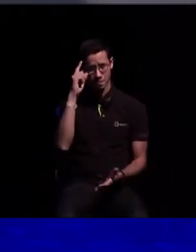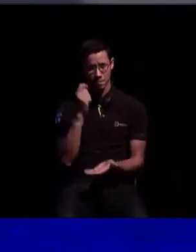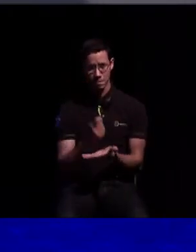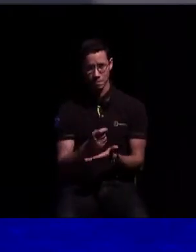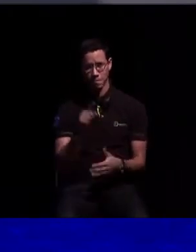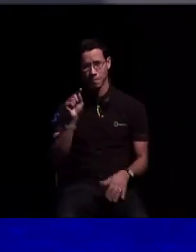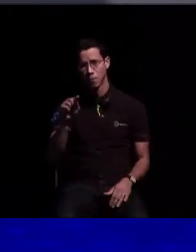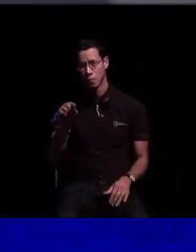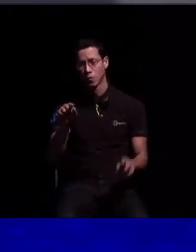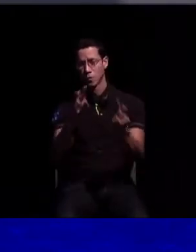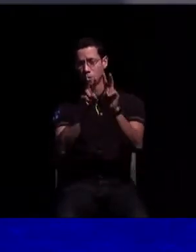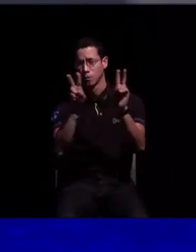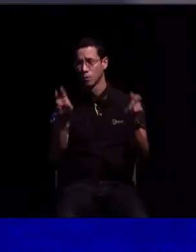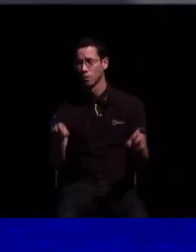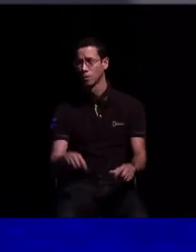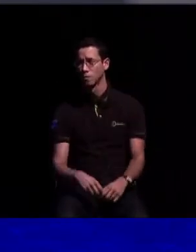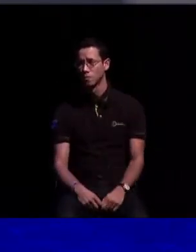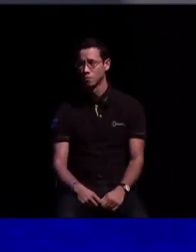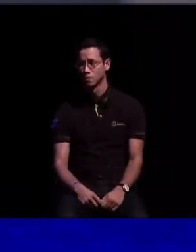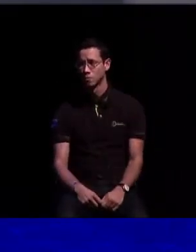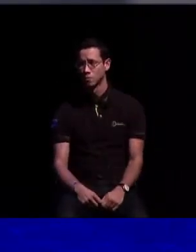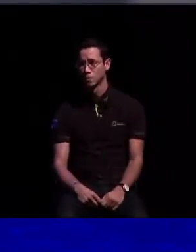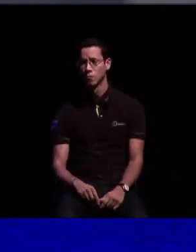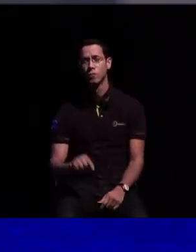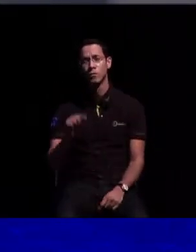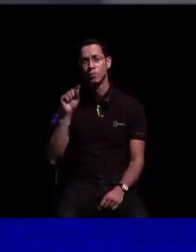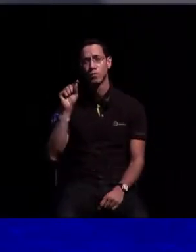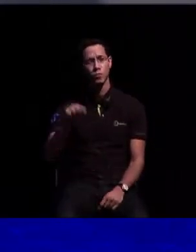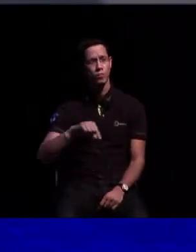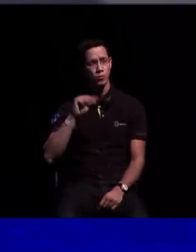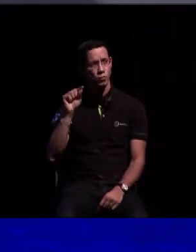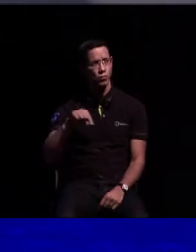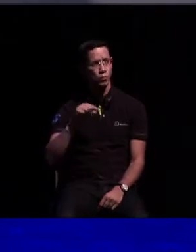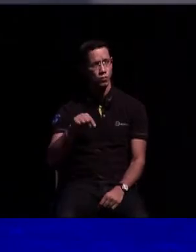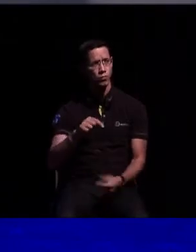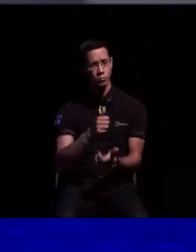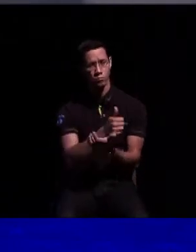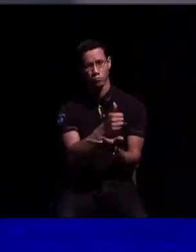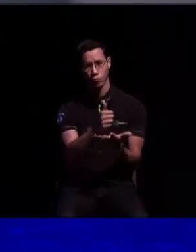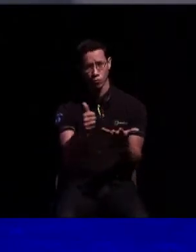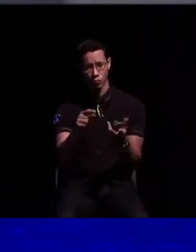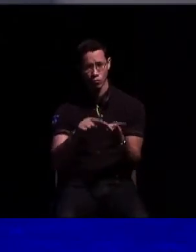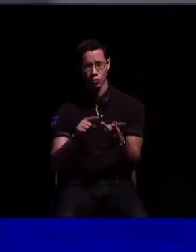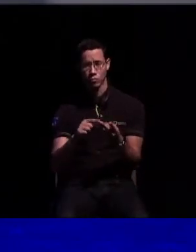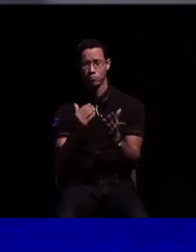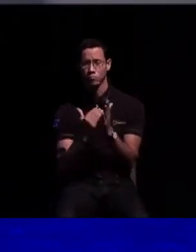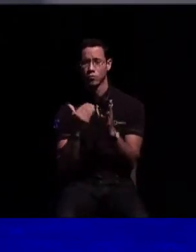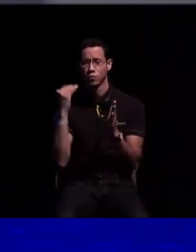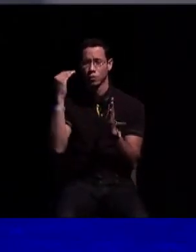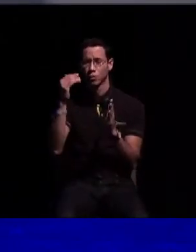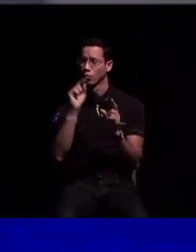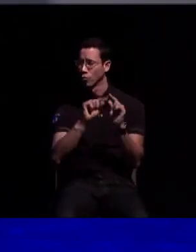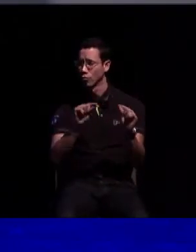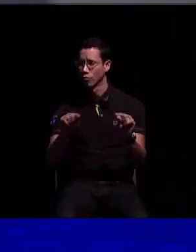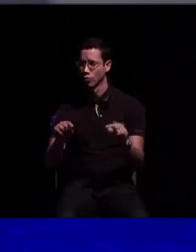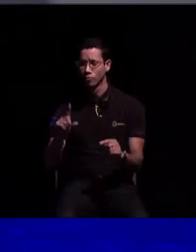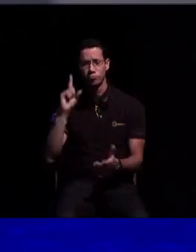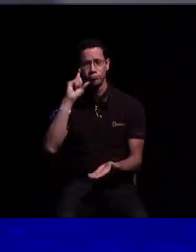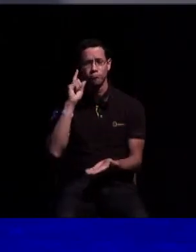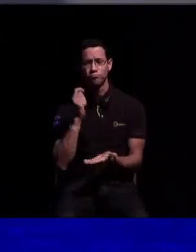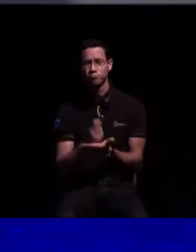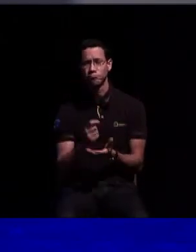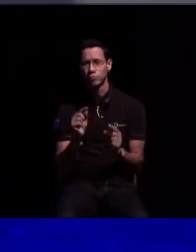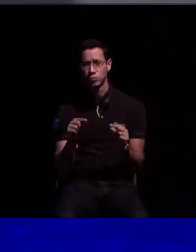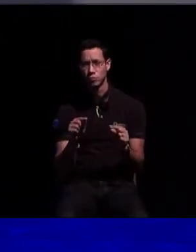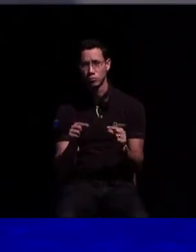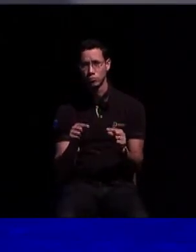questão de quê? A questão é o que é virtuoso, o que é superior, né? Como a gente define isso? O